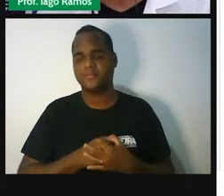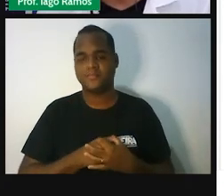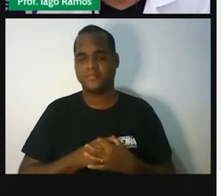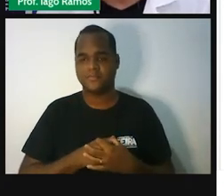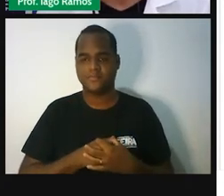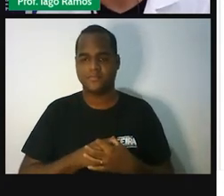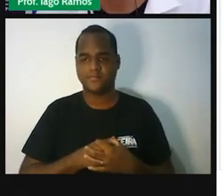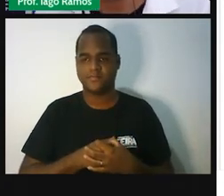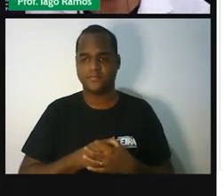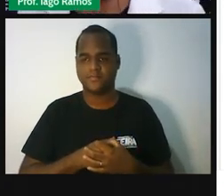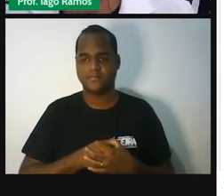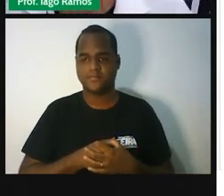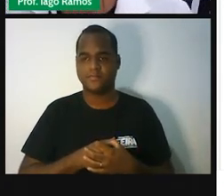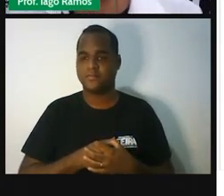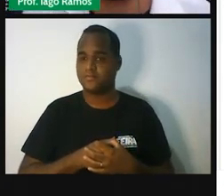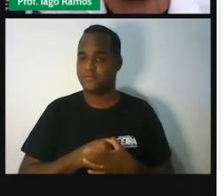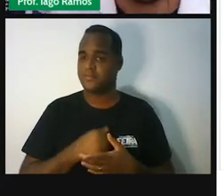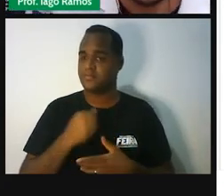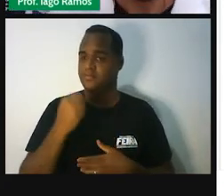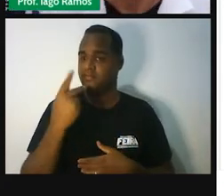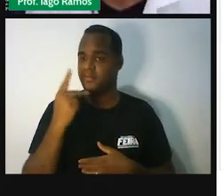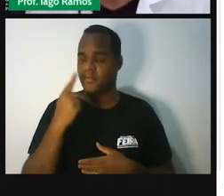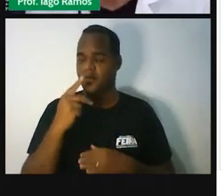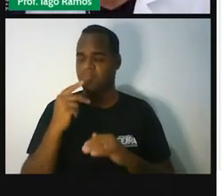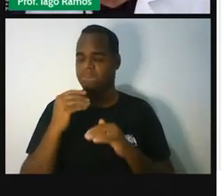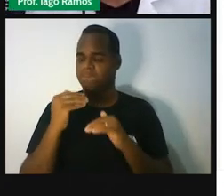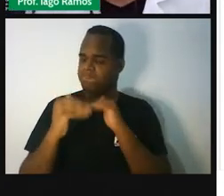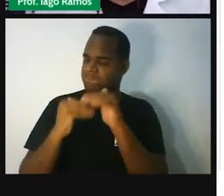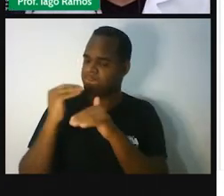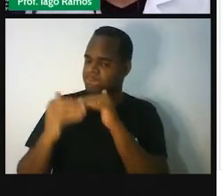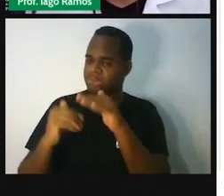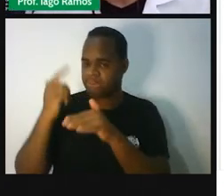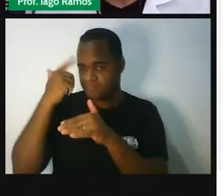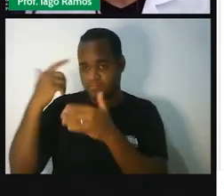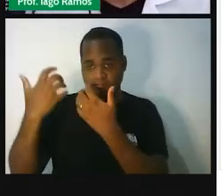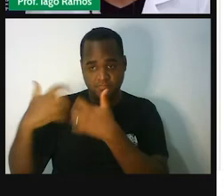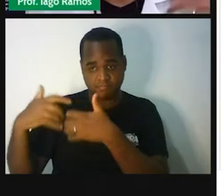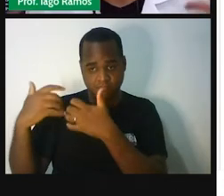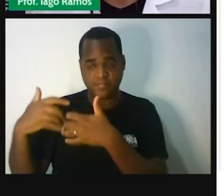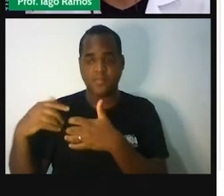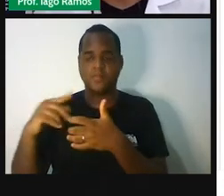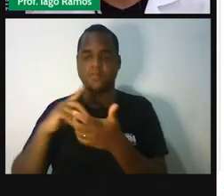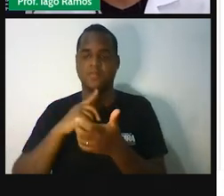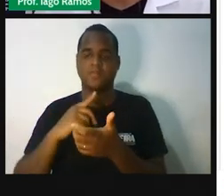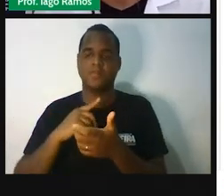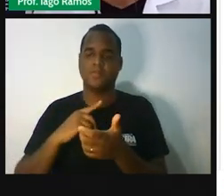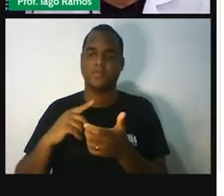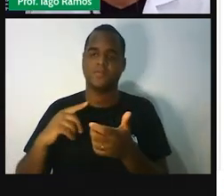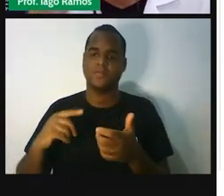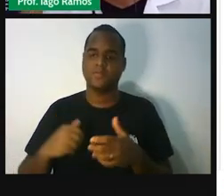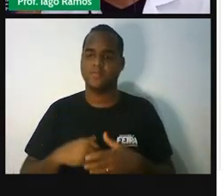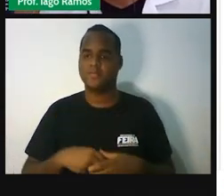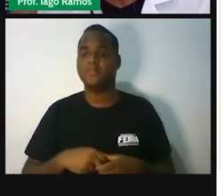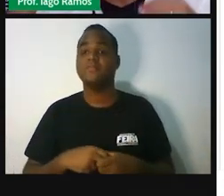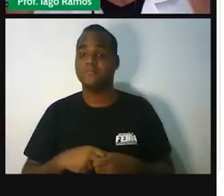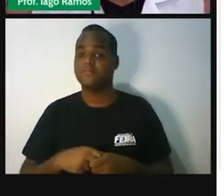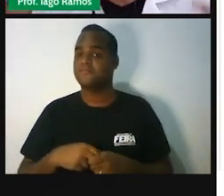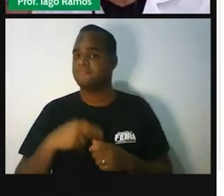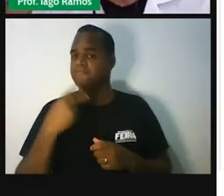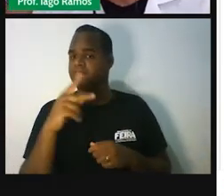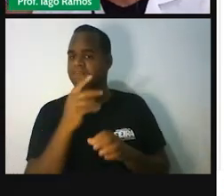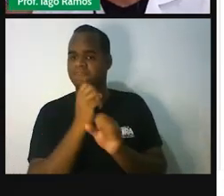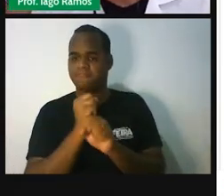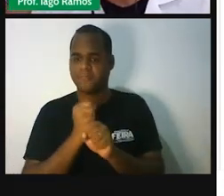o desenvolvimento desse raciocínio, né? Então, problemas que envolvem você escolher alguma coisa, quantidade